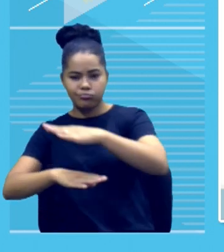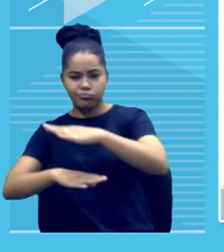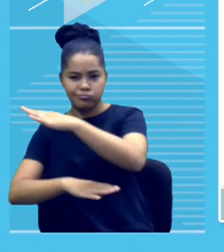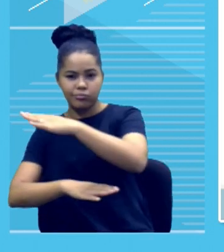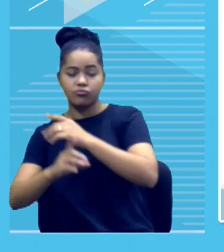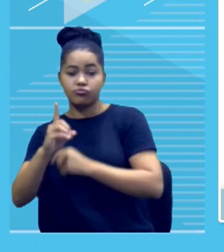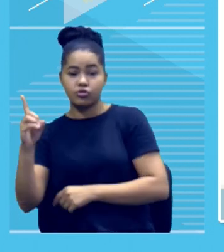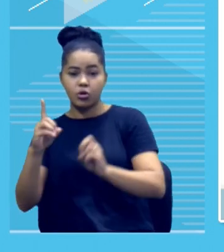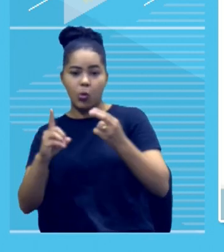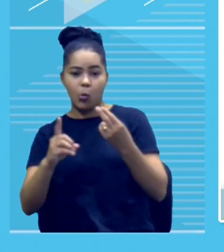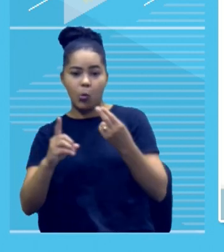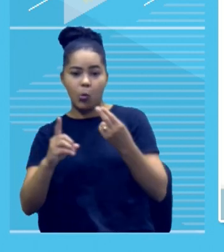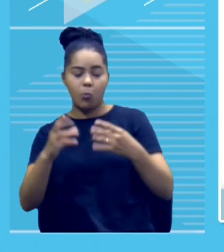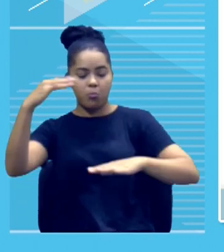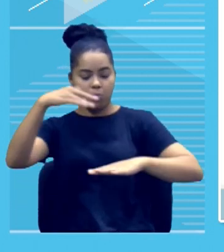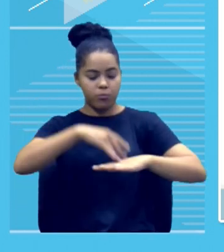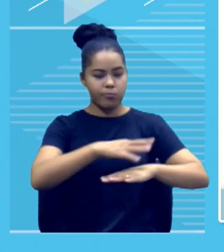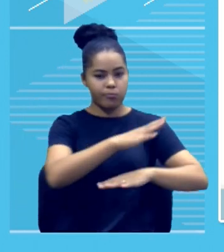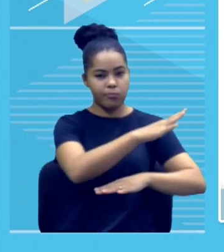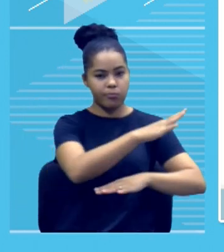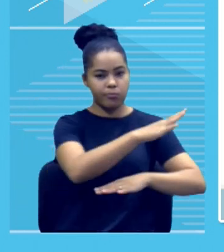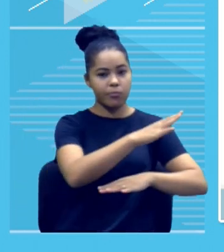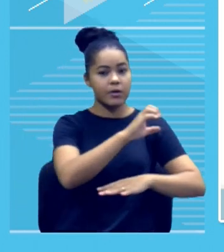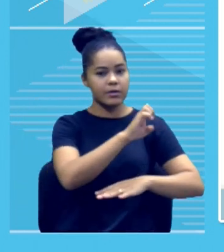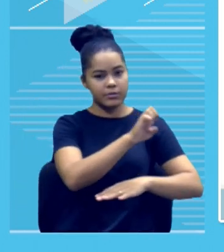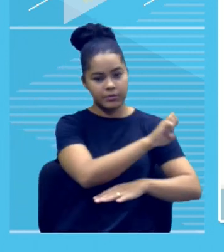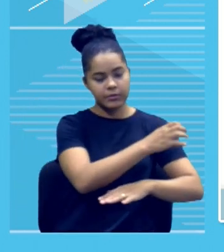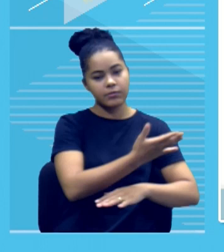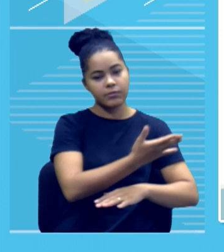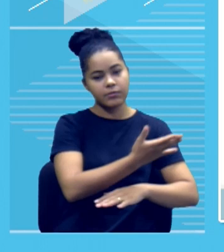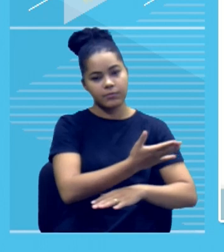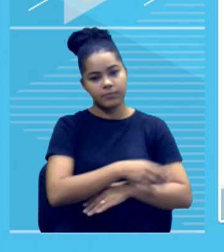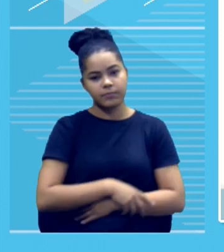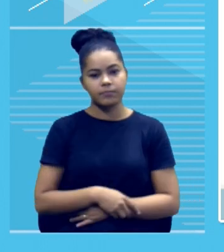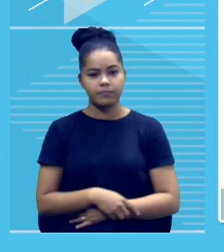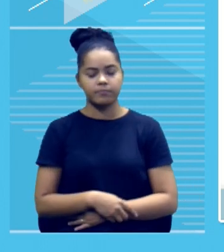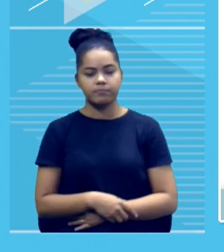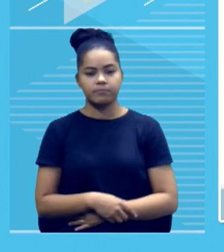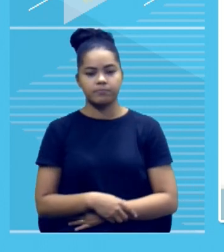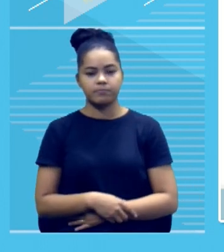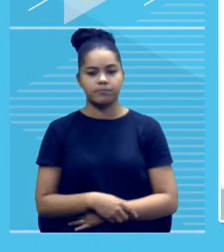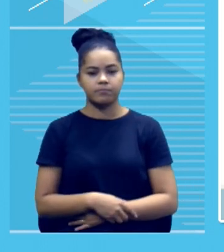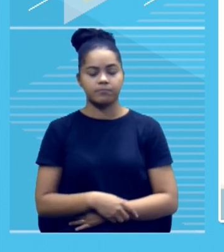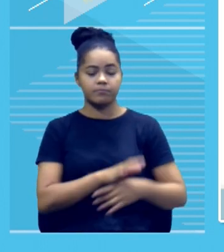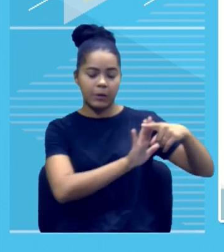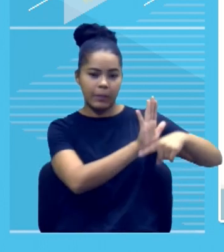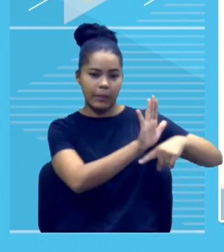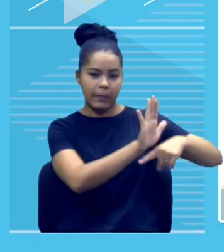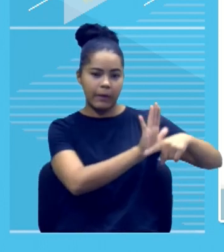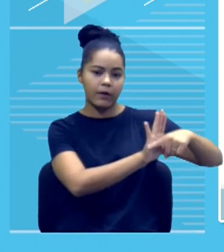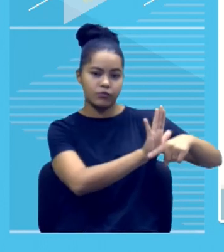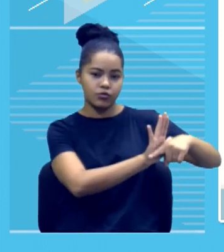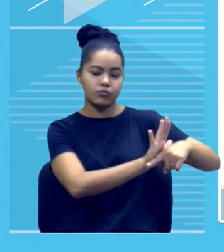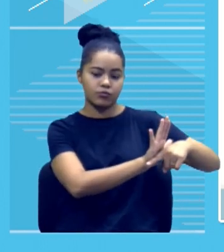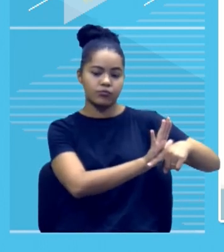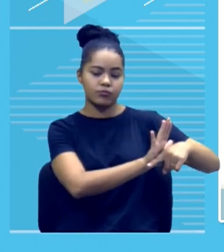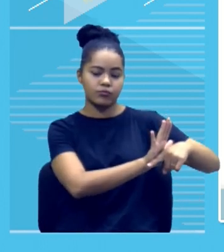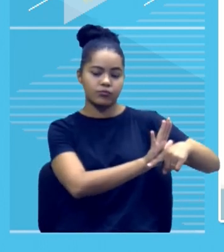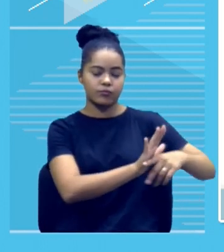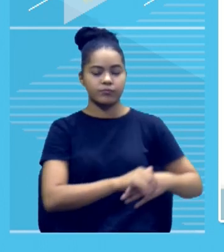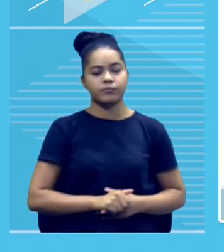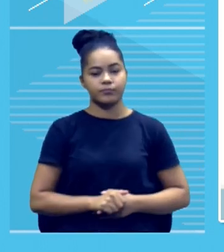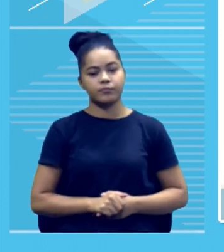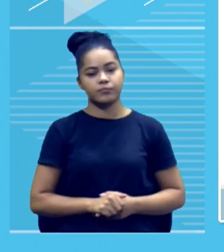direita. Levos, vem do latim esquerda, certo? É o desvio negativo. Então, por favor, essa dica